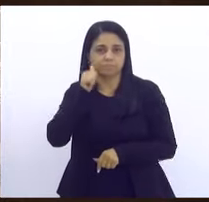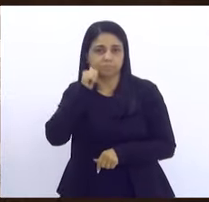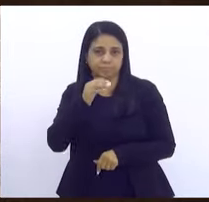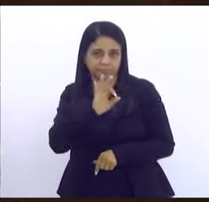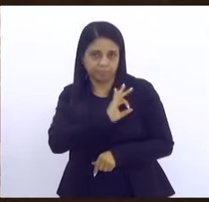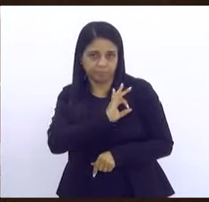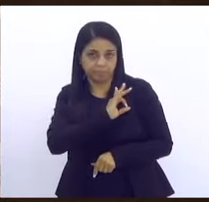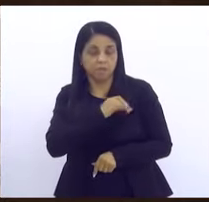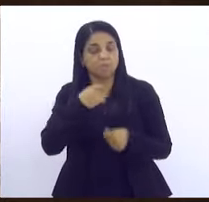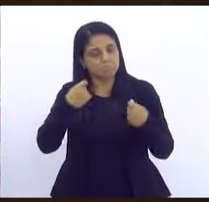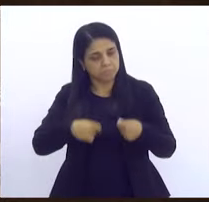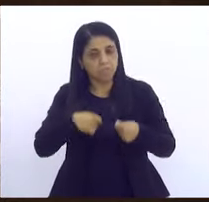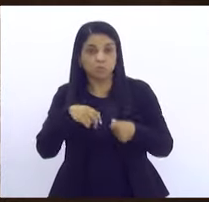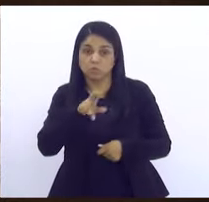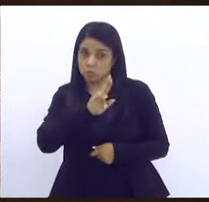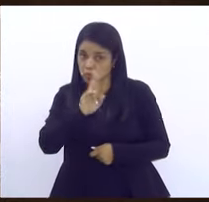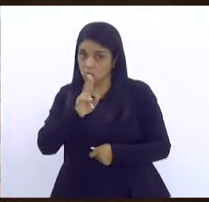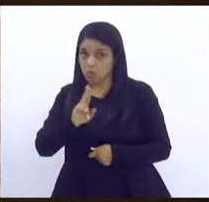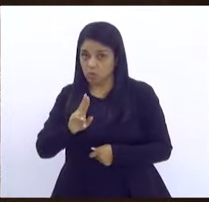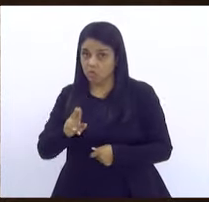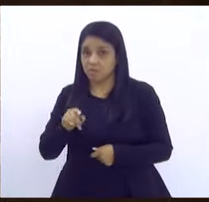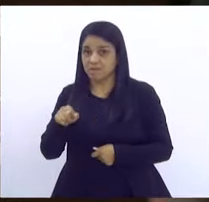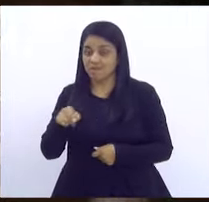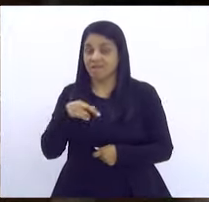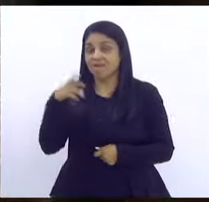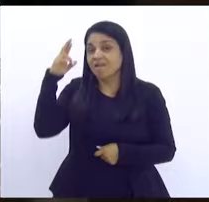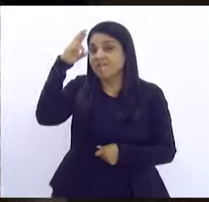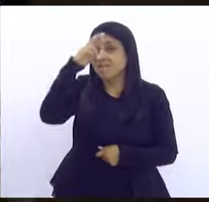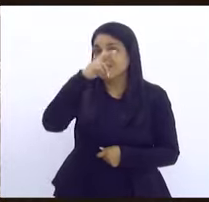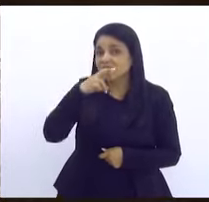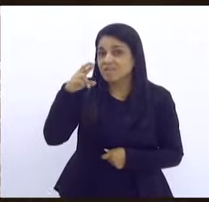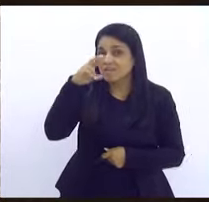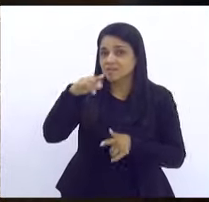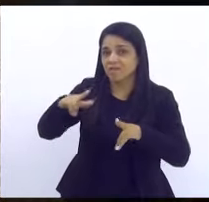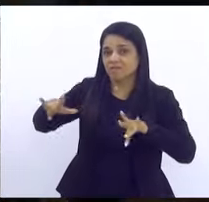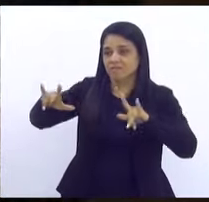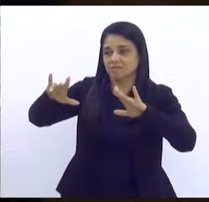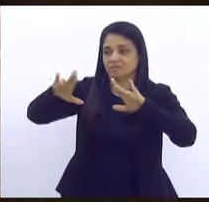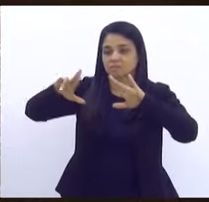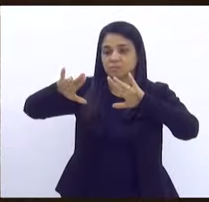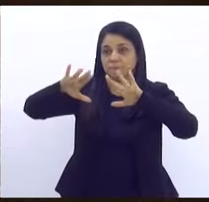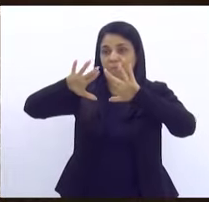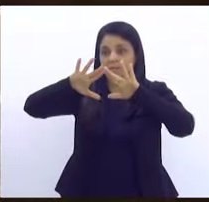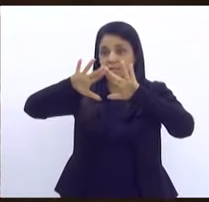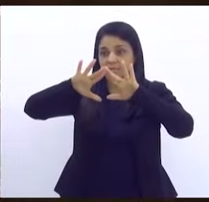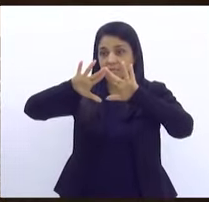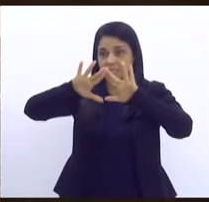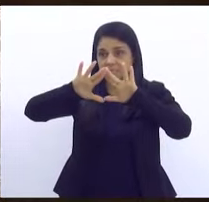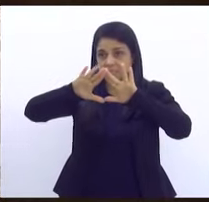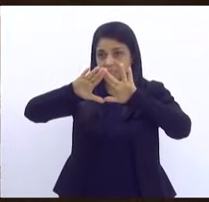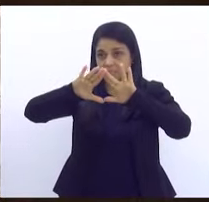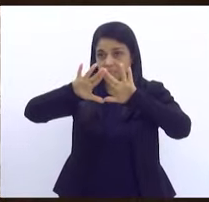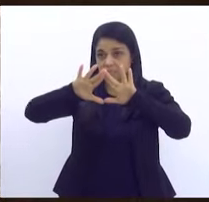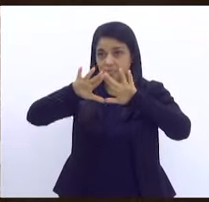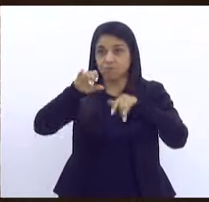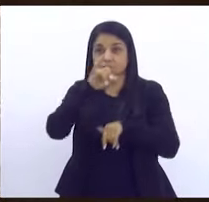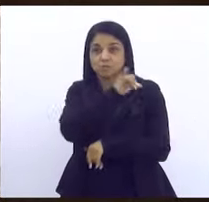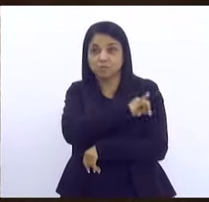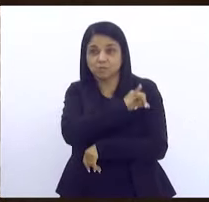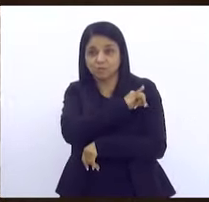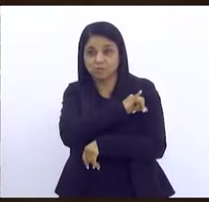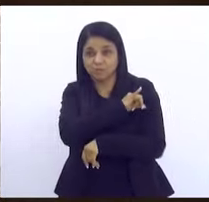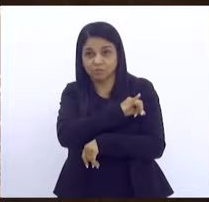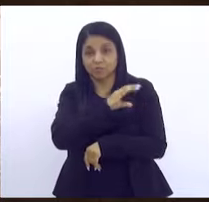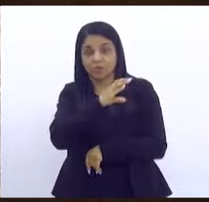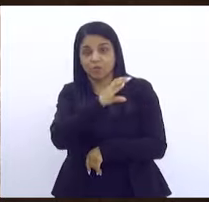nome, senhora presidenta, porque ela investigava as milícias do Rio de Janeiro a partir da Corregedoria da Polícia